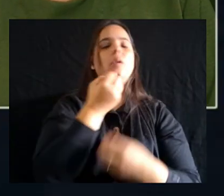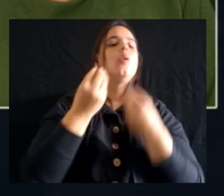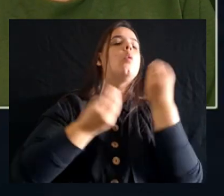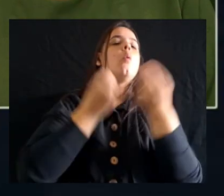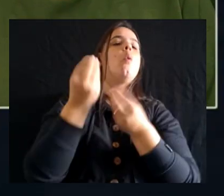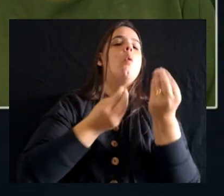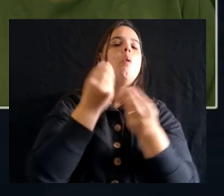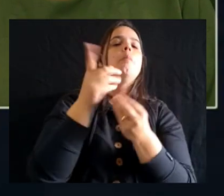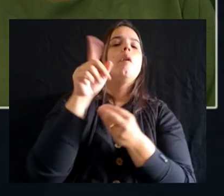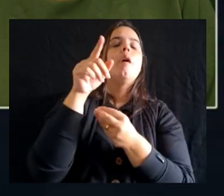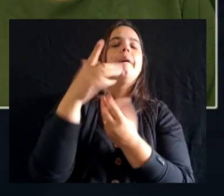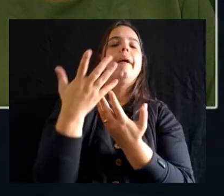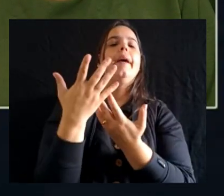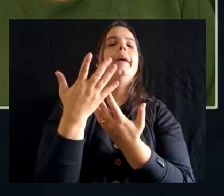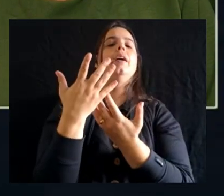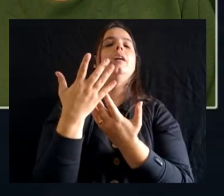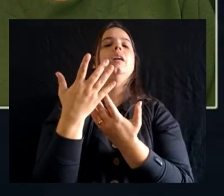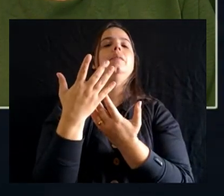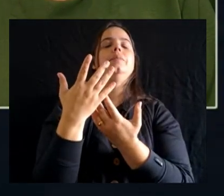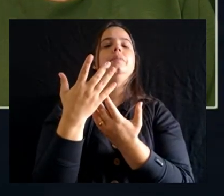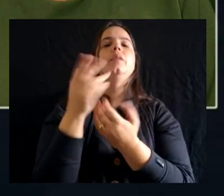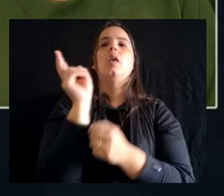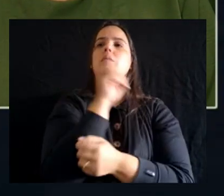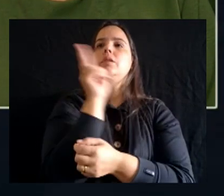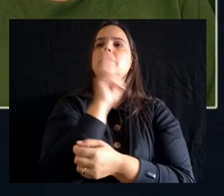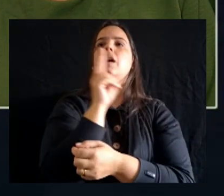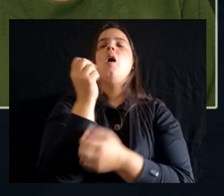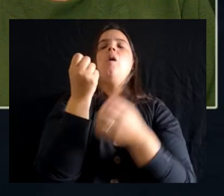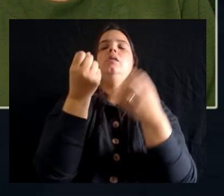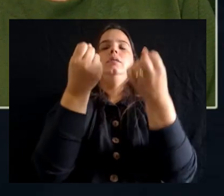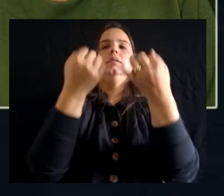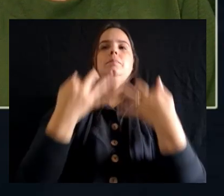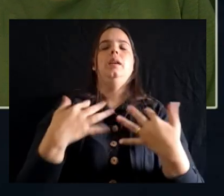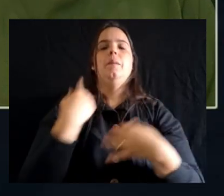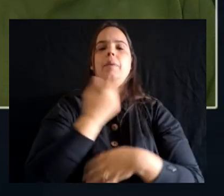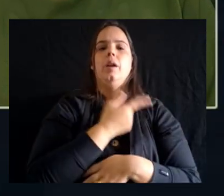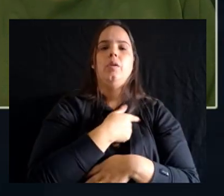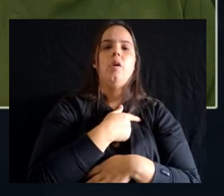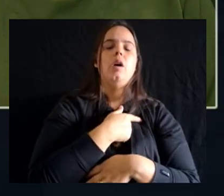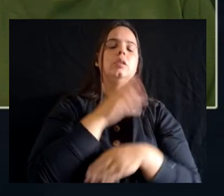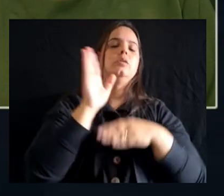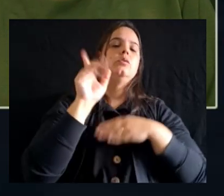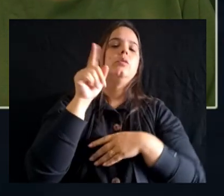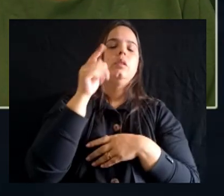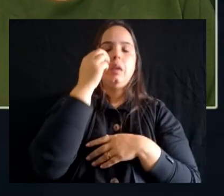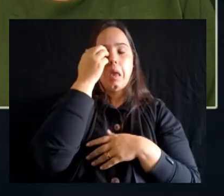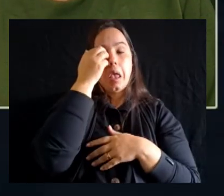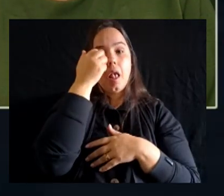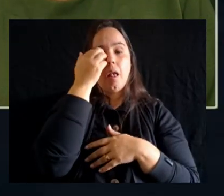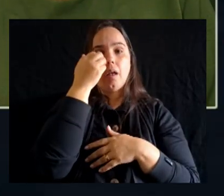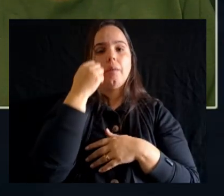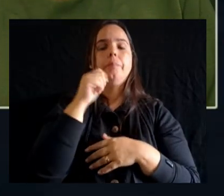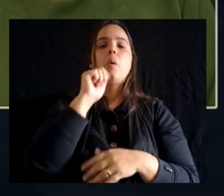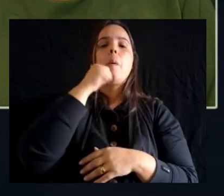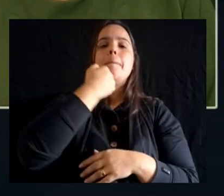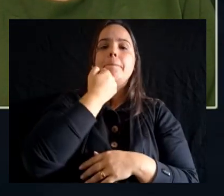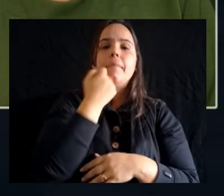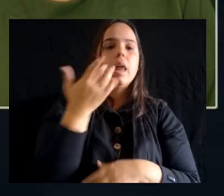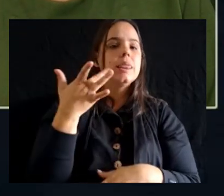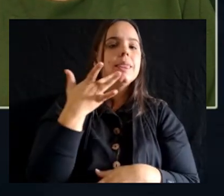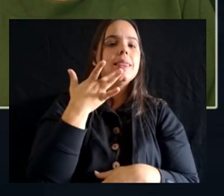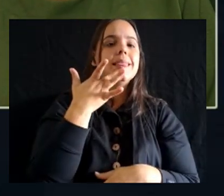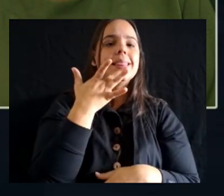cair nessas modas digitais que mudam a toda hora. Pois é, gente, o pão é uma delícia, o